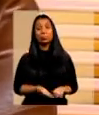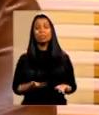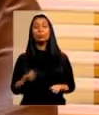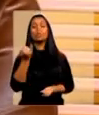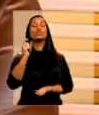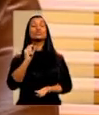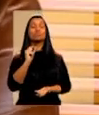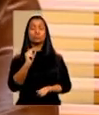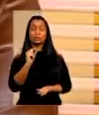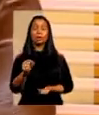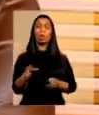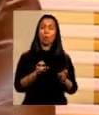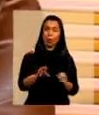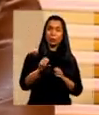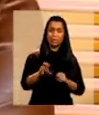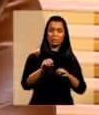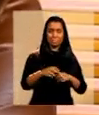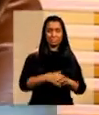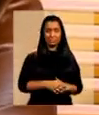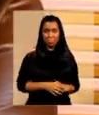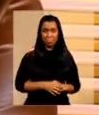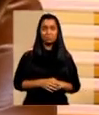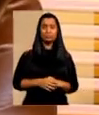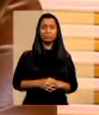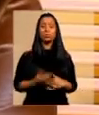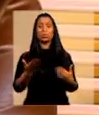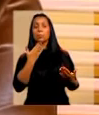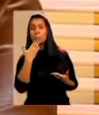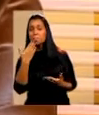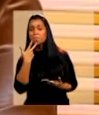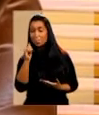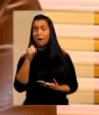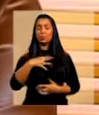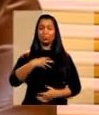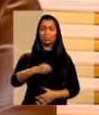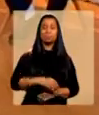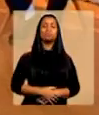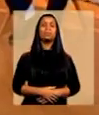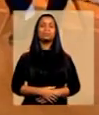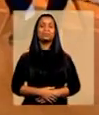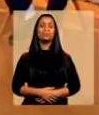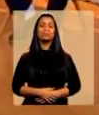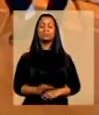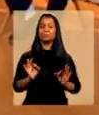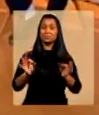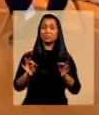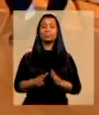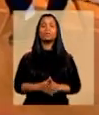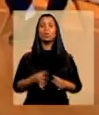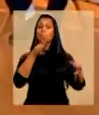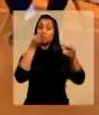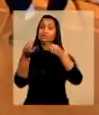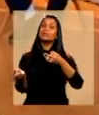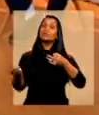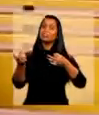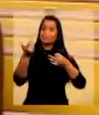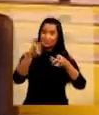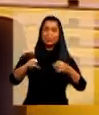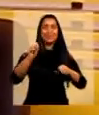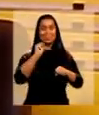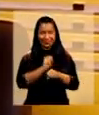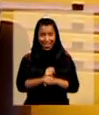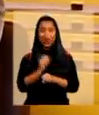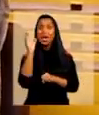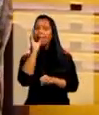a orientação, né? O diálogo do pai e dos filhos. Fica o recado, né, Matheus? Exatamente. O ponto de vista faz mais